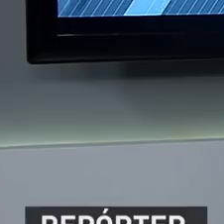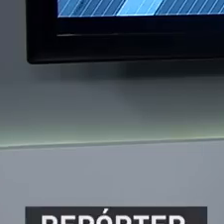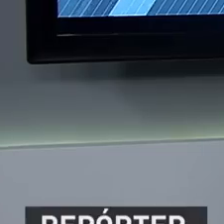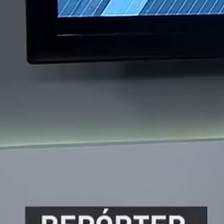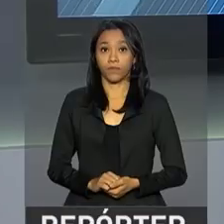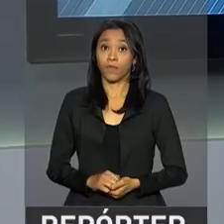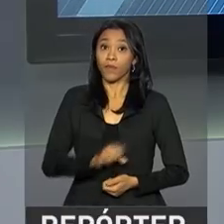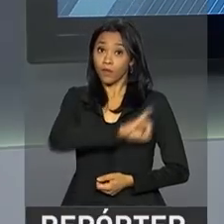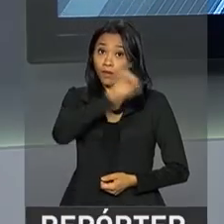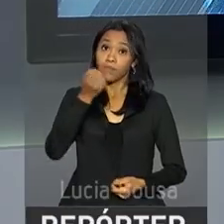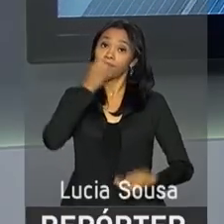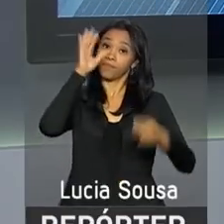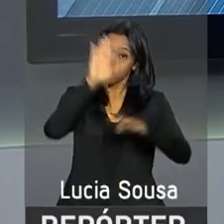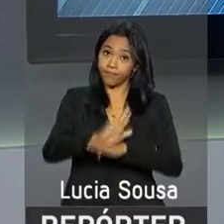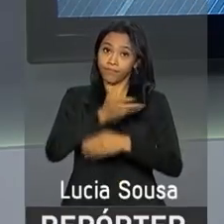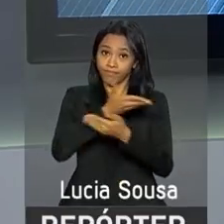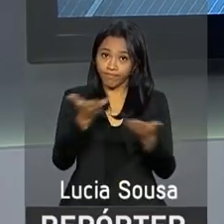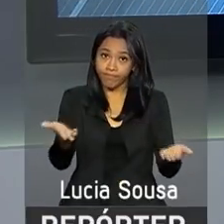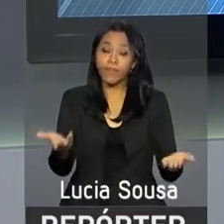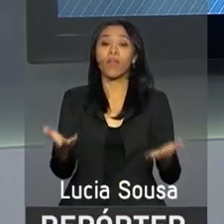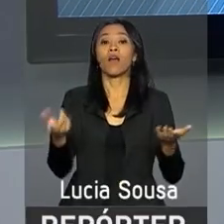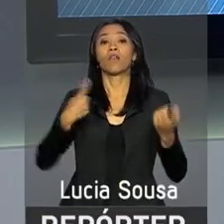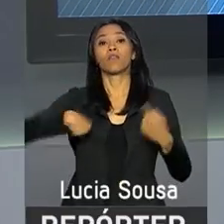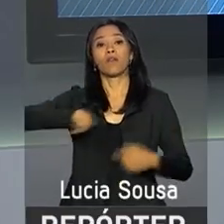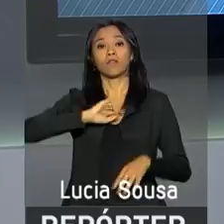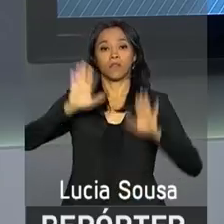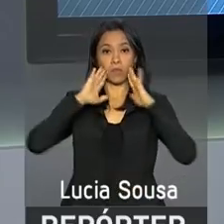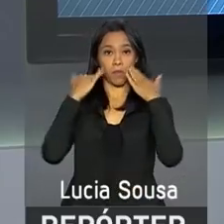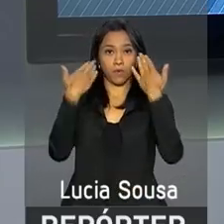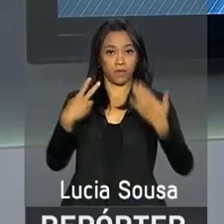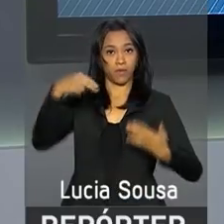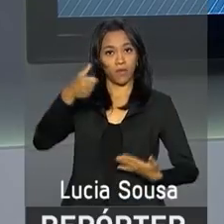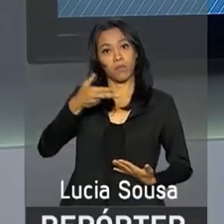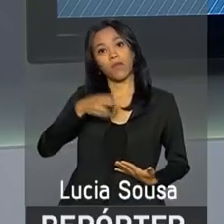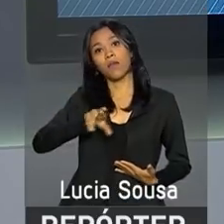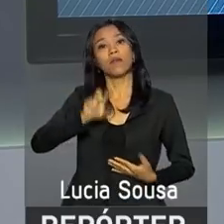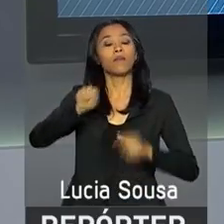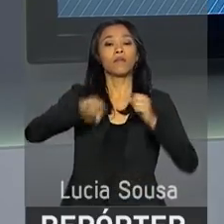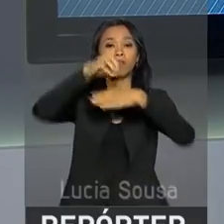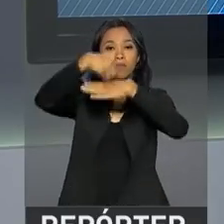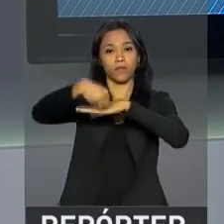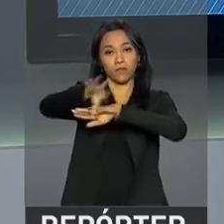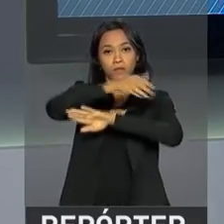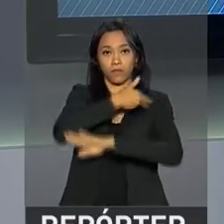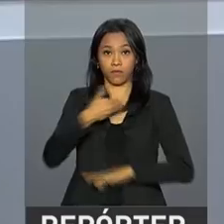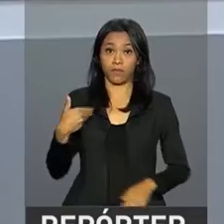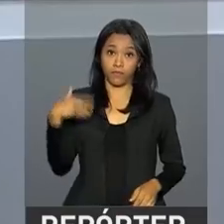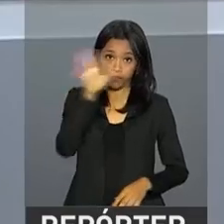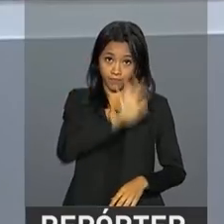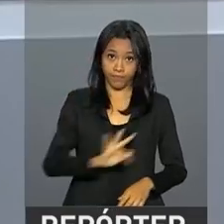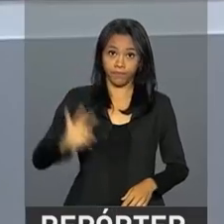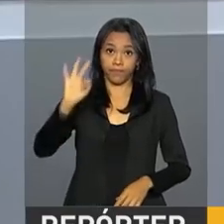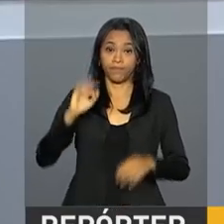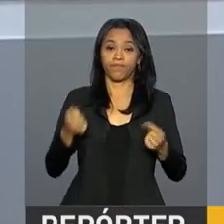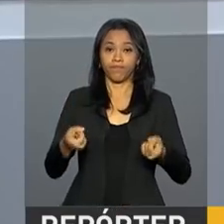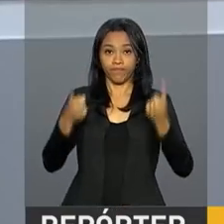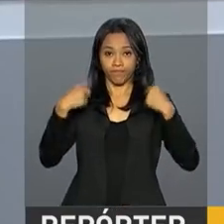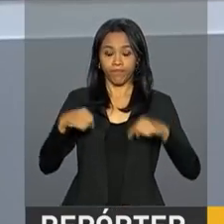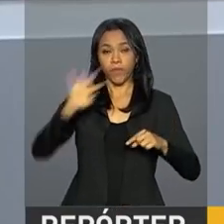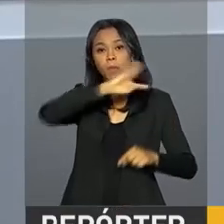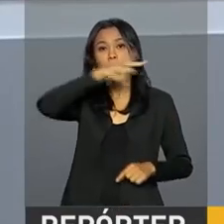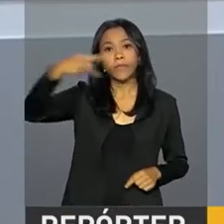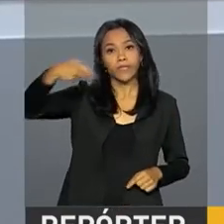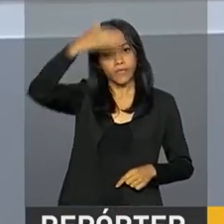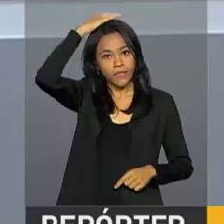olá boa tarde voltamos agora com o repórter nbr e as notícias do governo federal o presidente michel temer